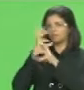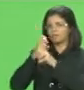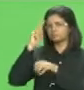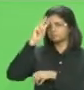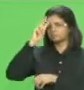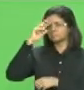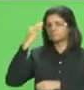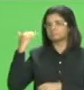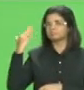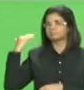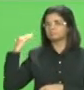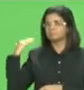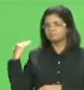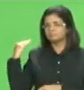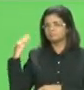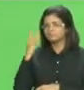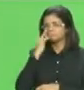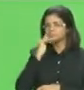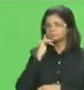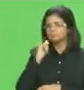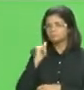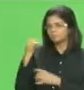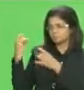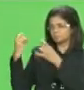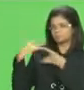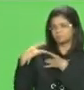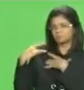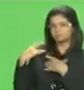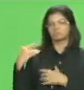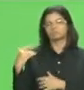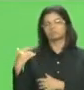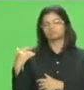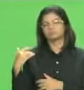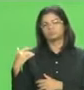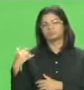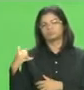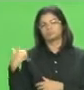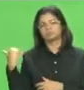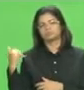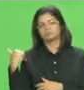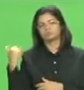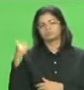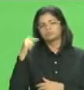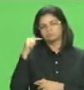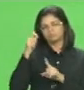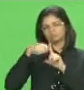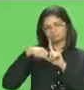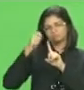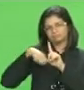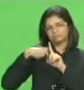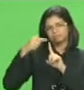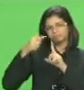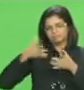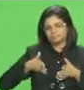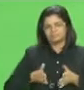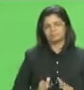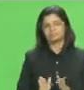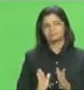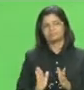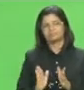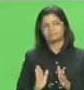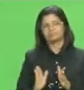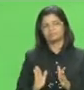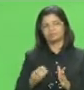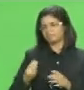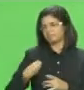passado, e que meu pai me abandonou, eu tinha sete meses de nascido. Eu não tive